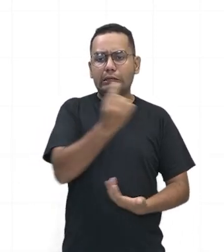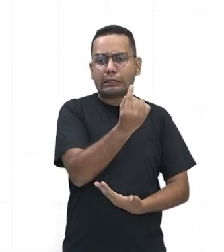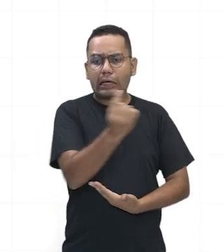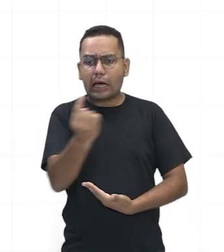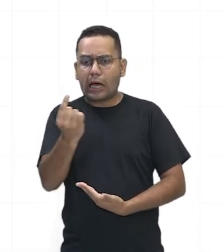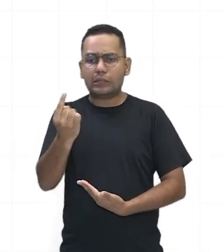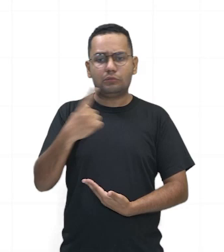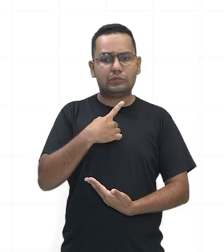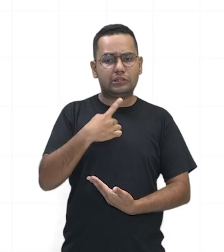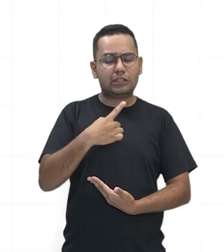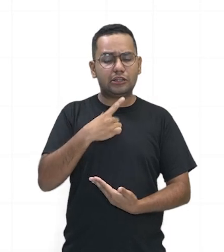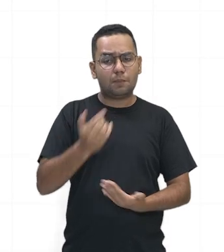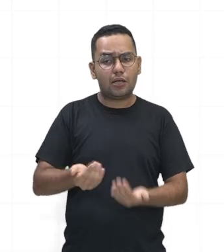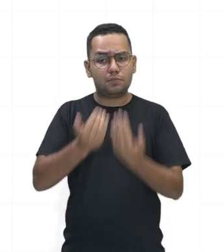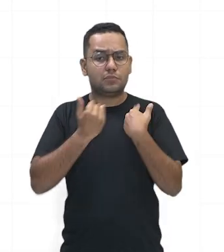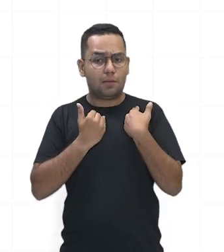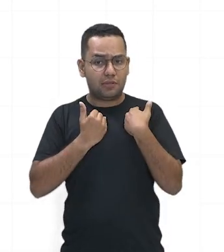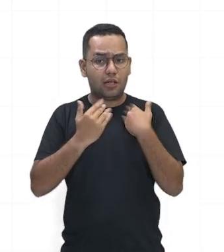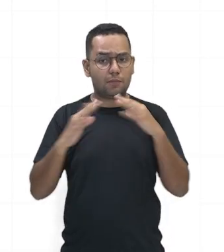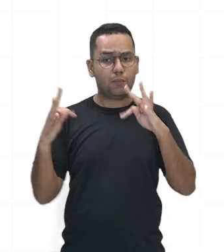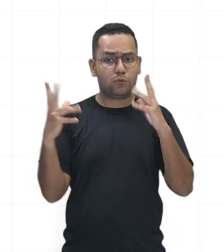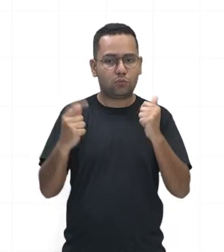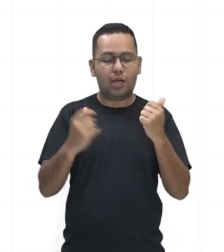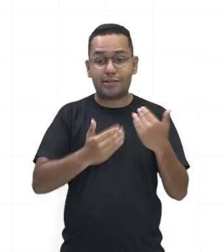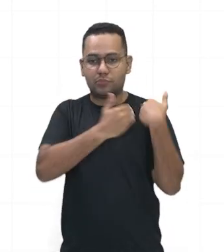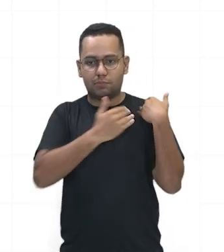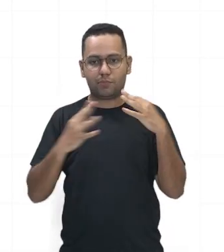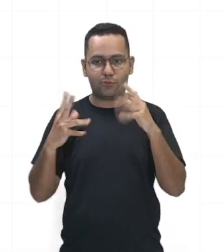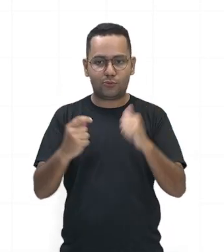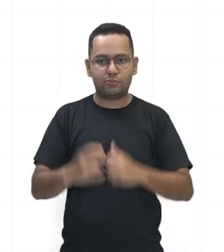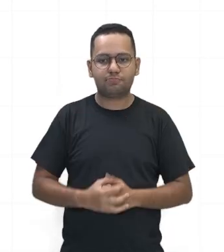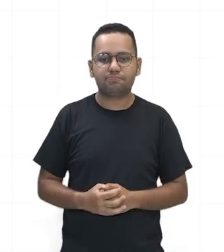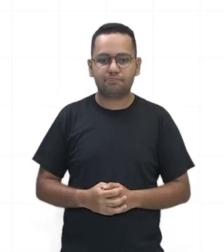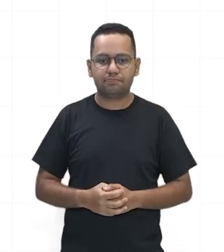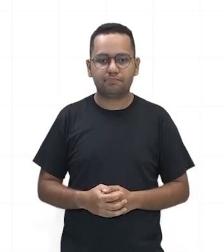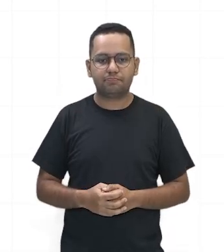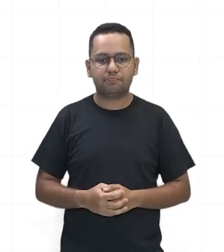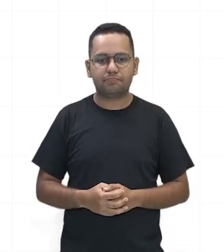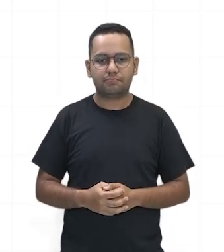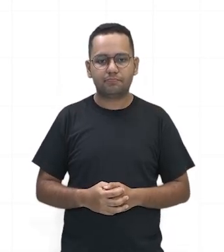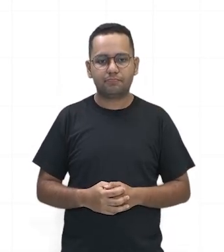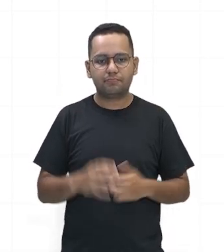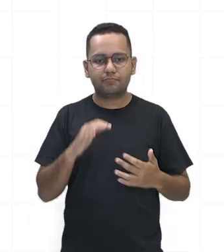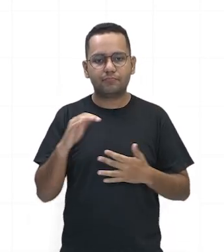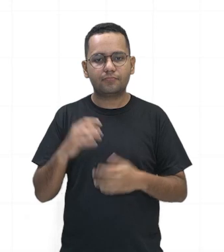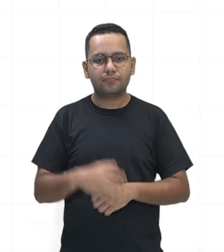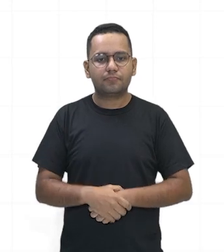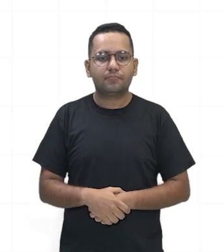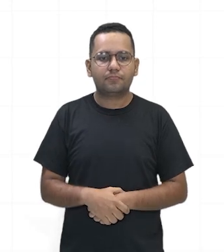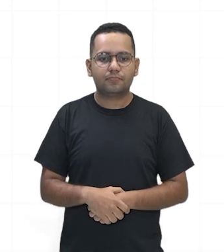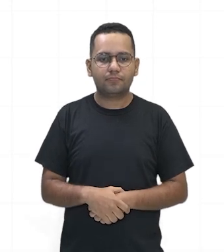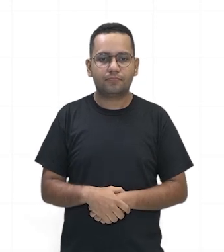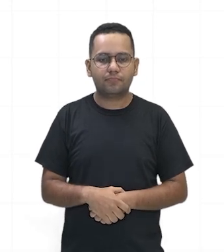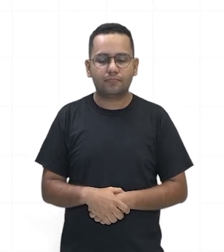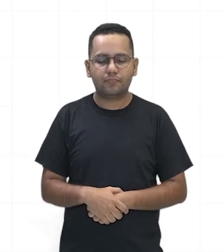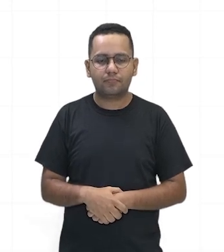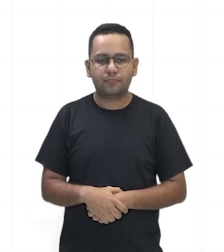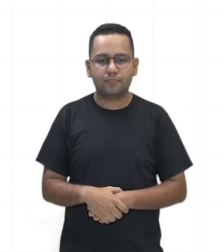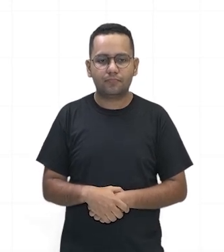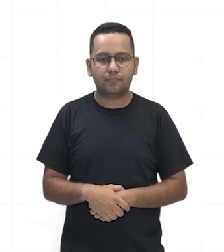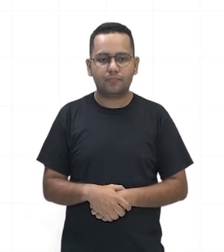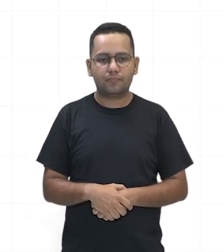coletiva. E aí, pensar também a dimensão da ética de coerção. Uma outra situação também que nós